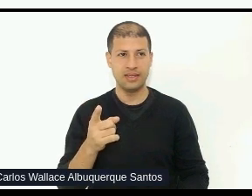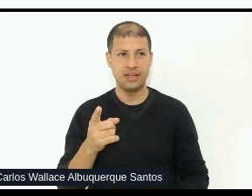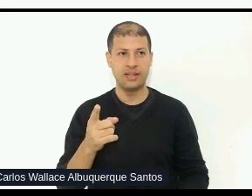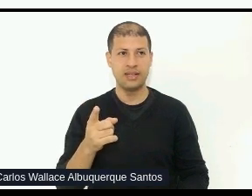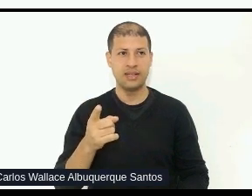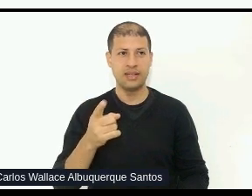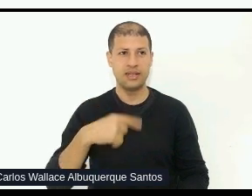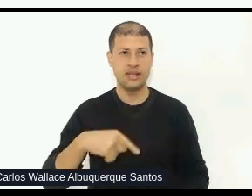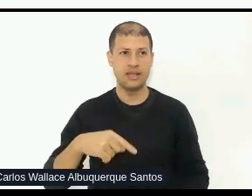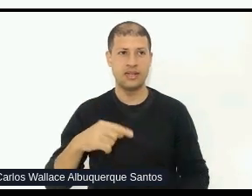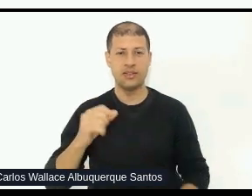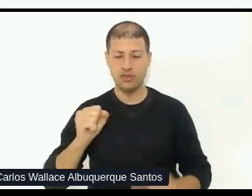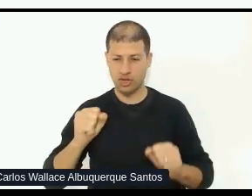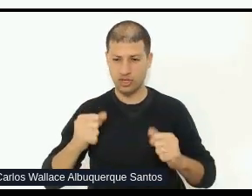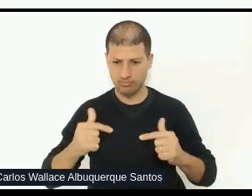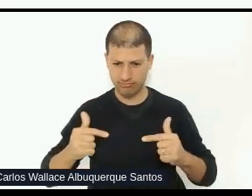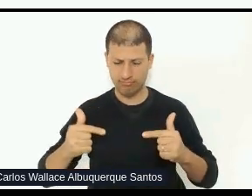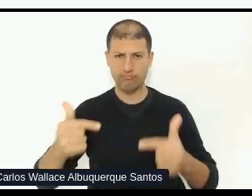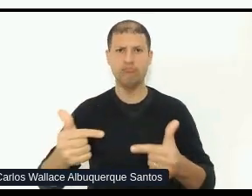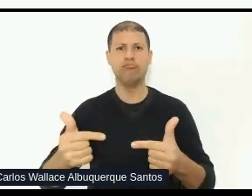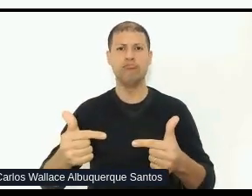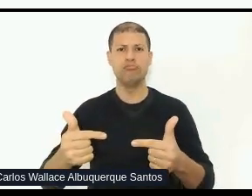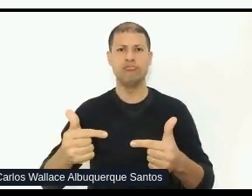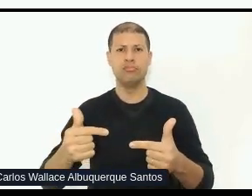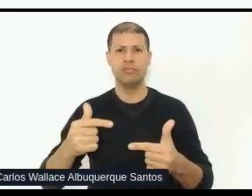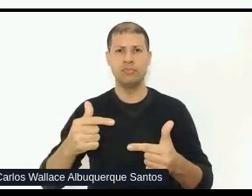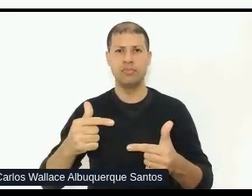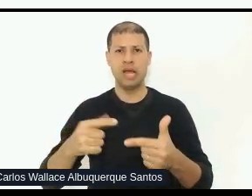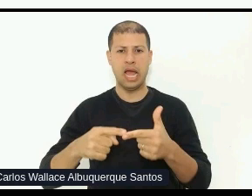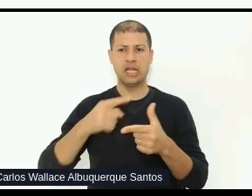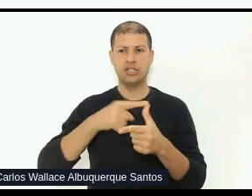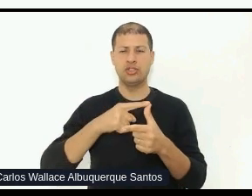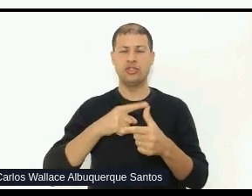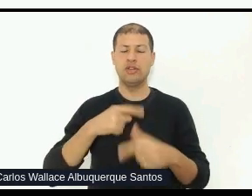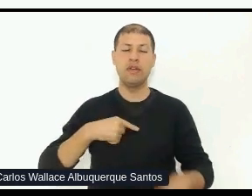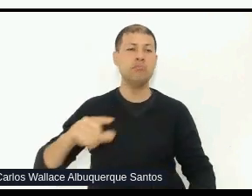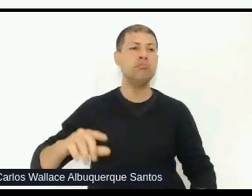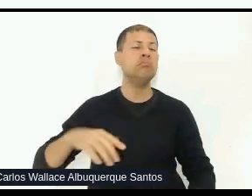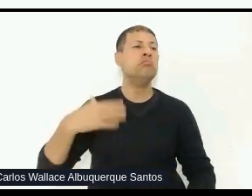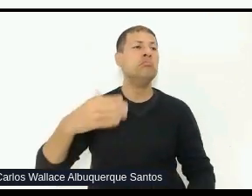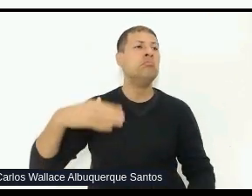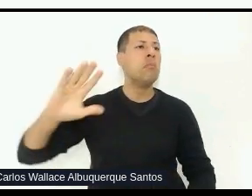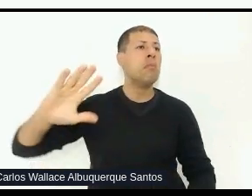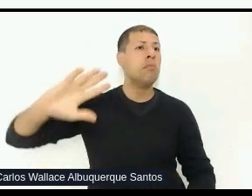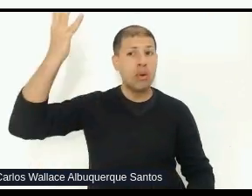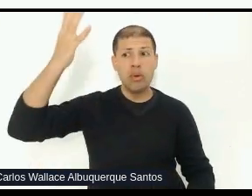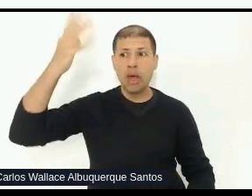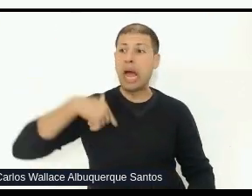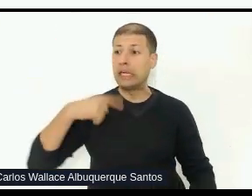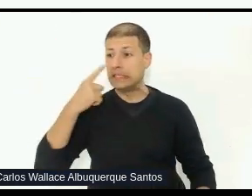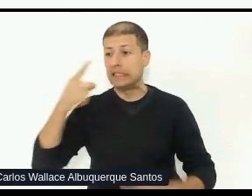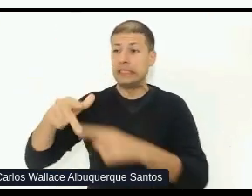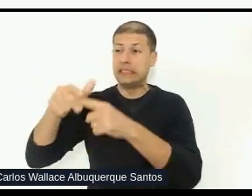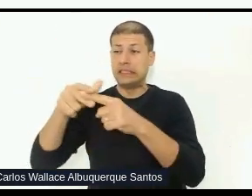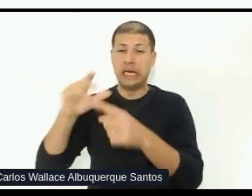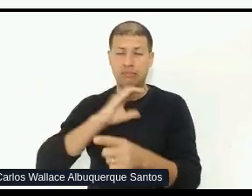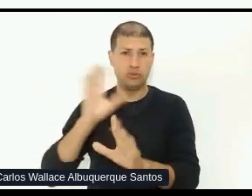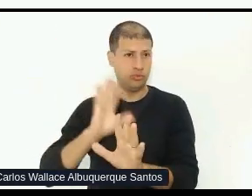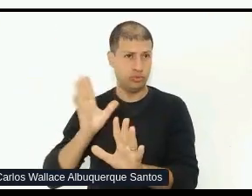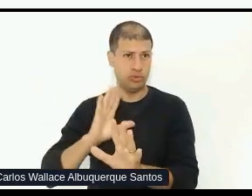ser proativo, não só reativo. Então, reimagine o